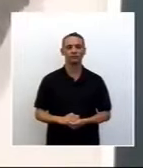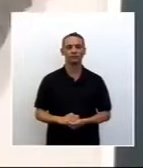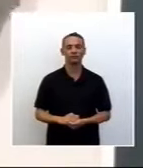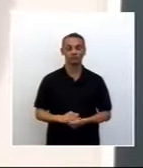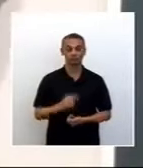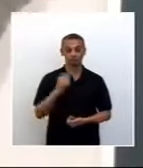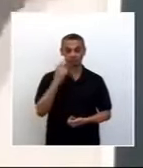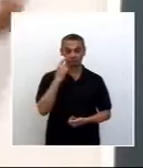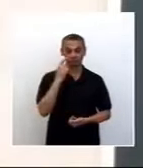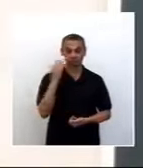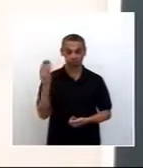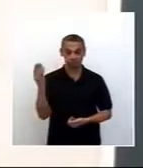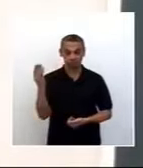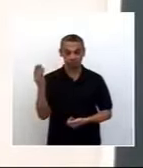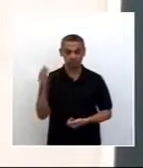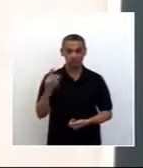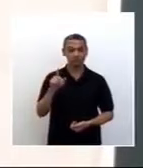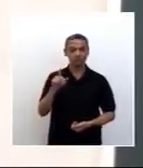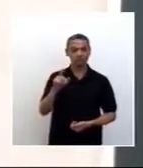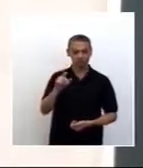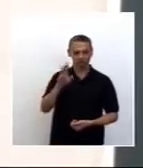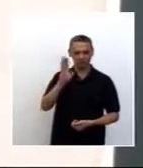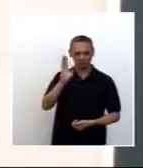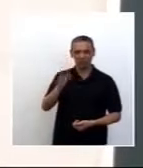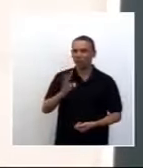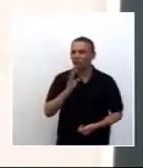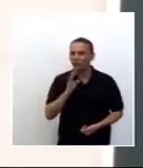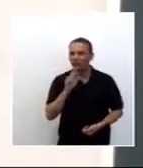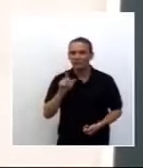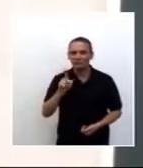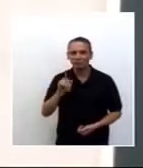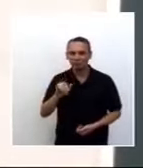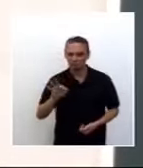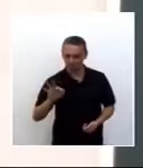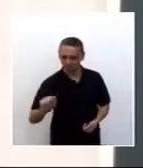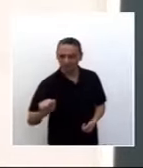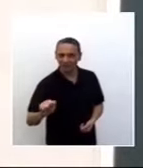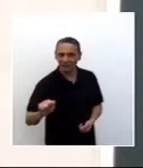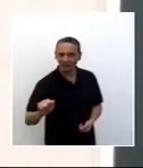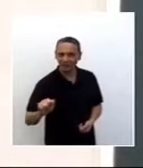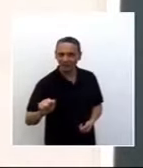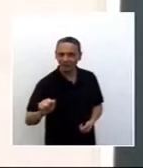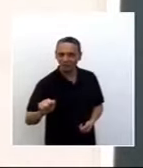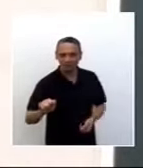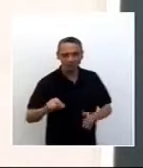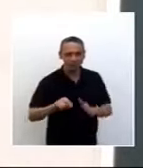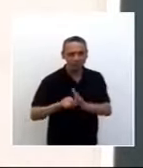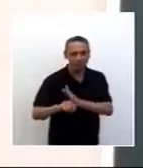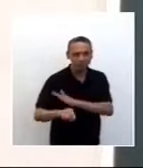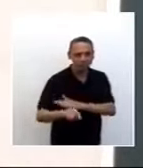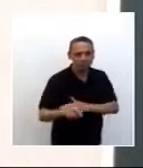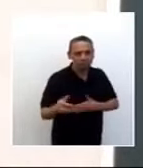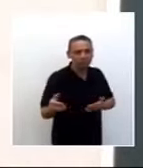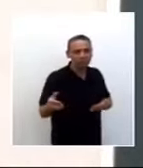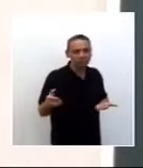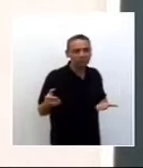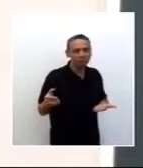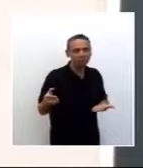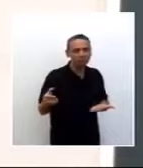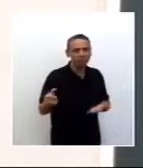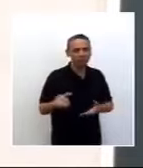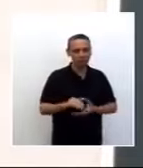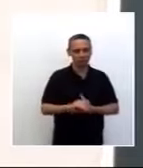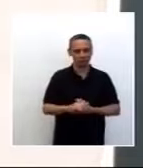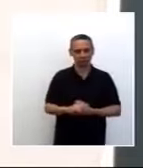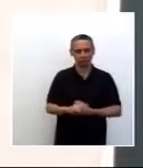já ouviram falar da pita e eu vou deixar essa pergunta para vocês aí no ar enquanto vou respondendo